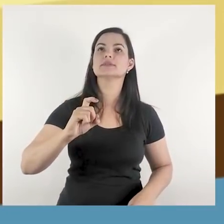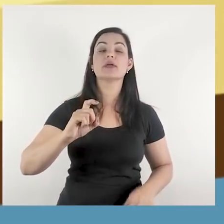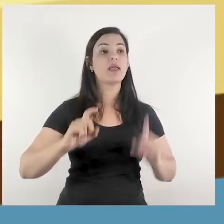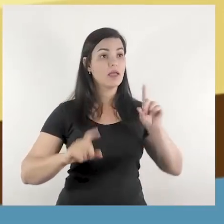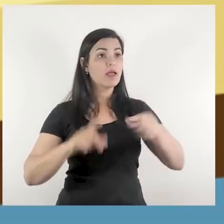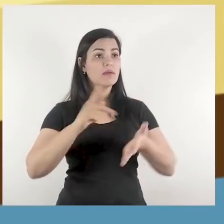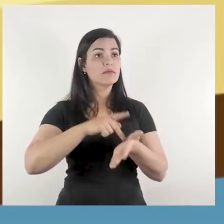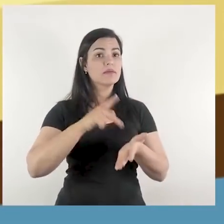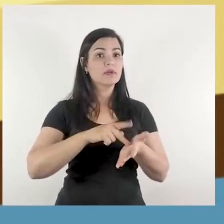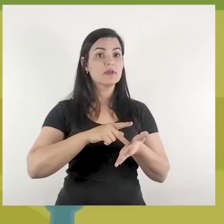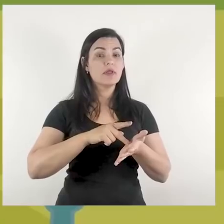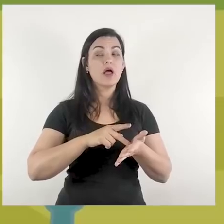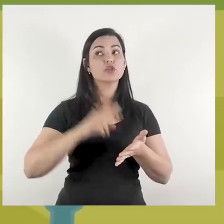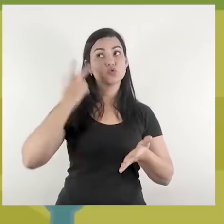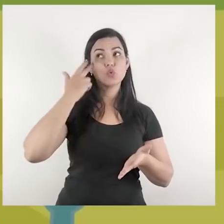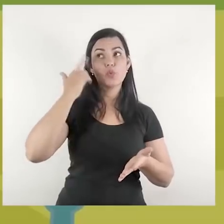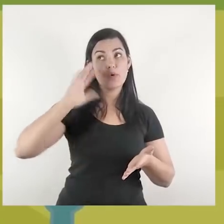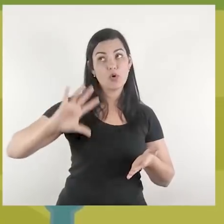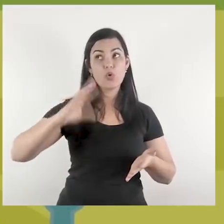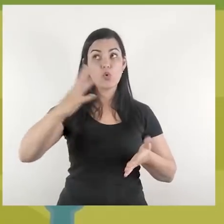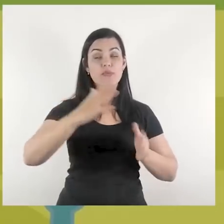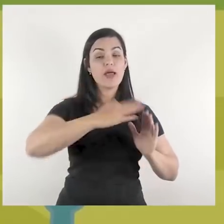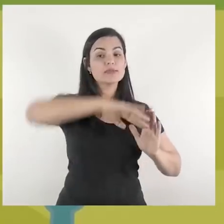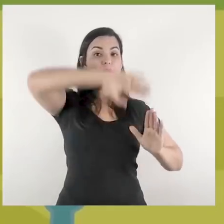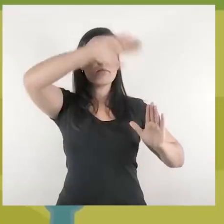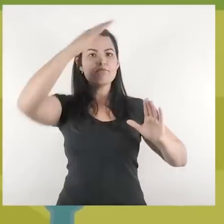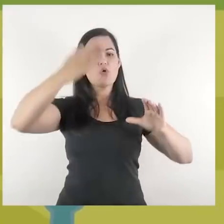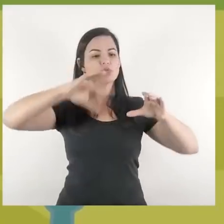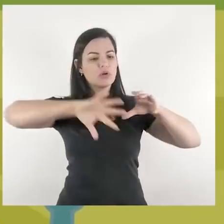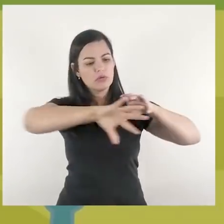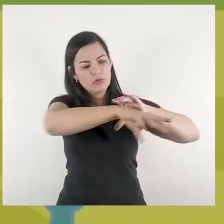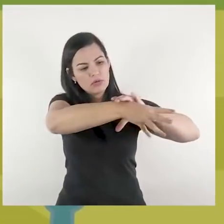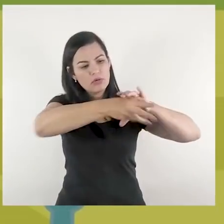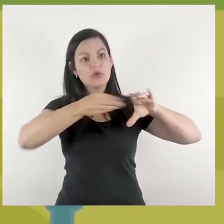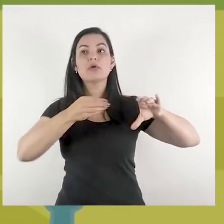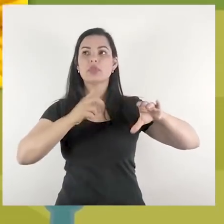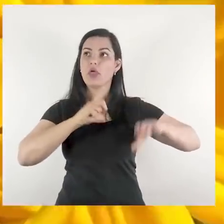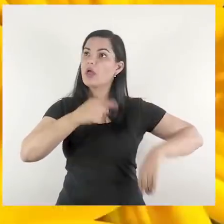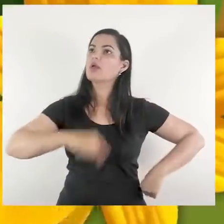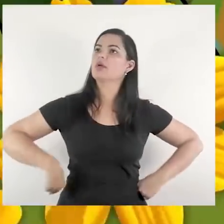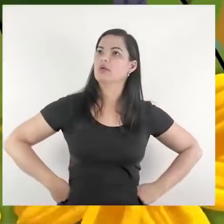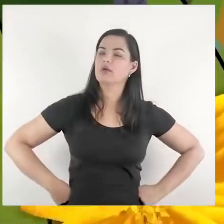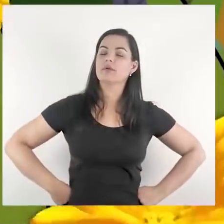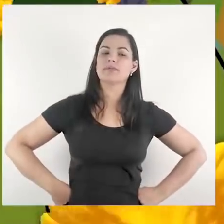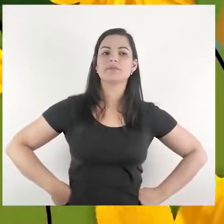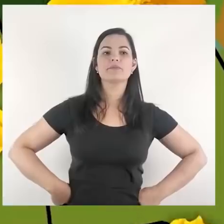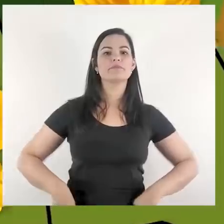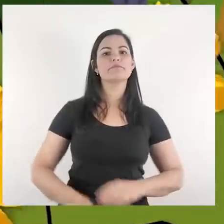em regiões montanhosas. Aladim não se engana jamais.